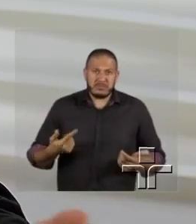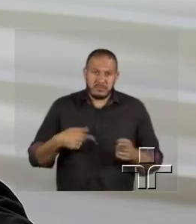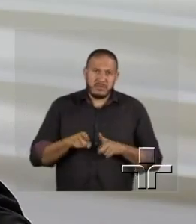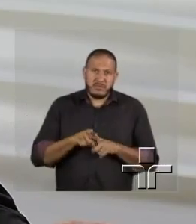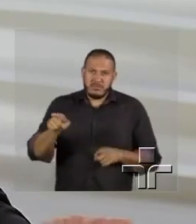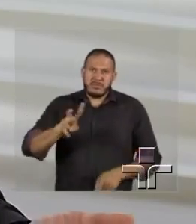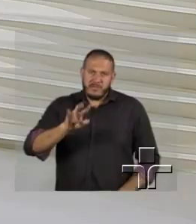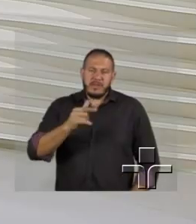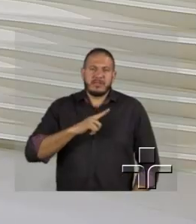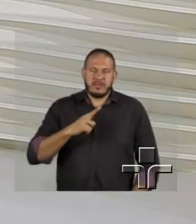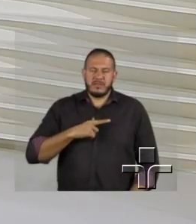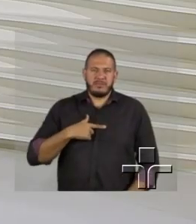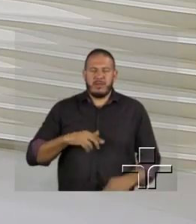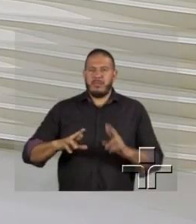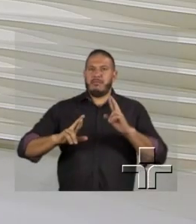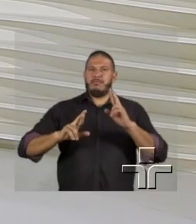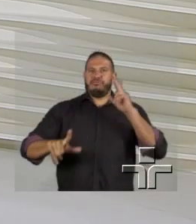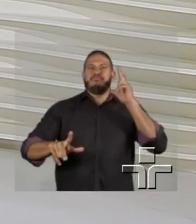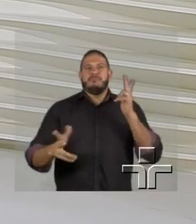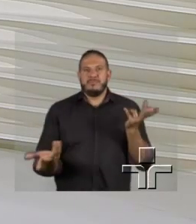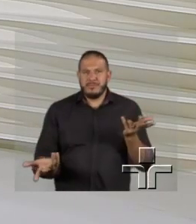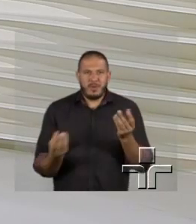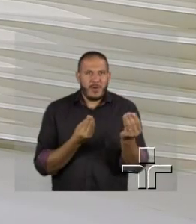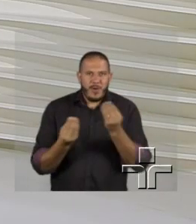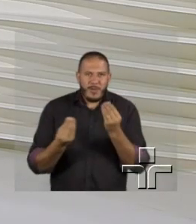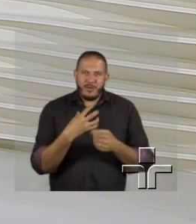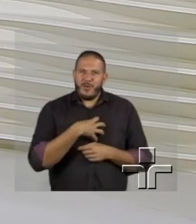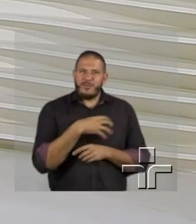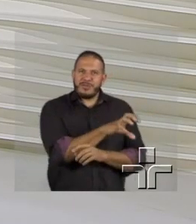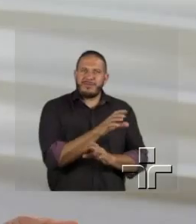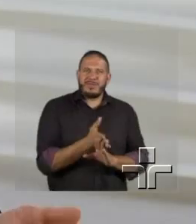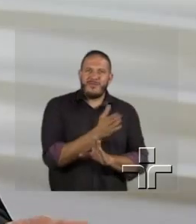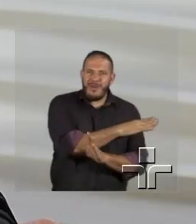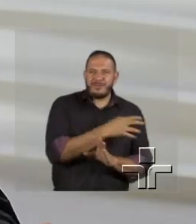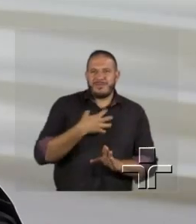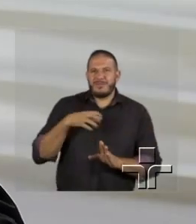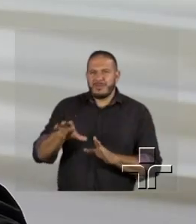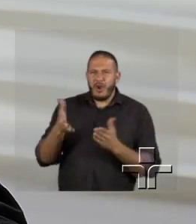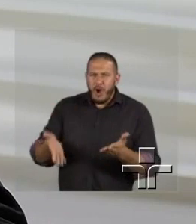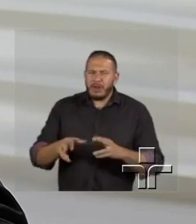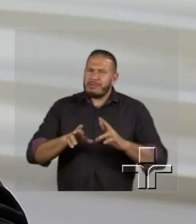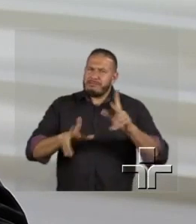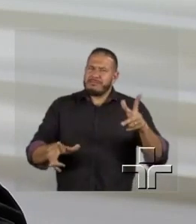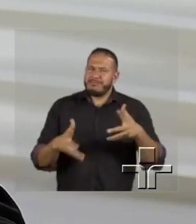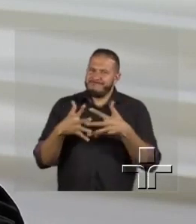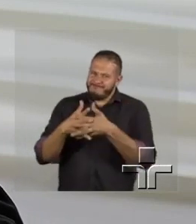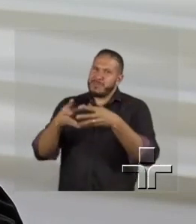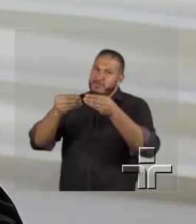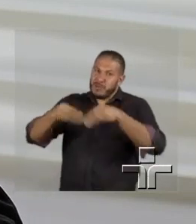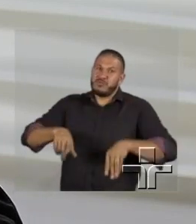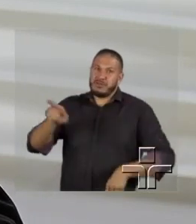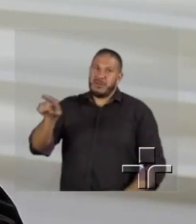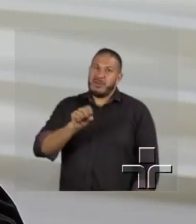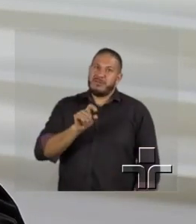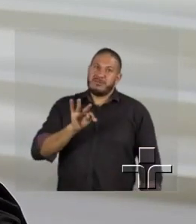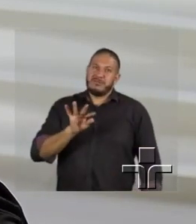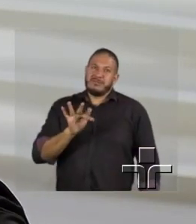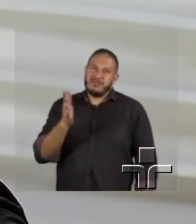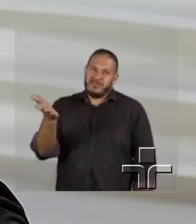validado como prova pelo Supremo Tribunal Federal desde que o ex-presidente Lula foi impedido